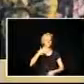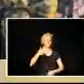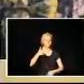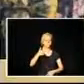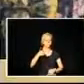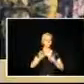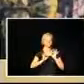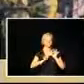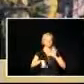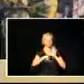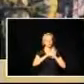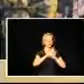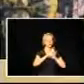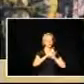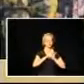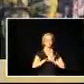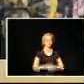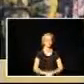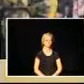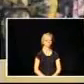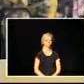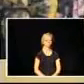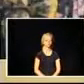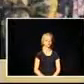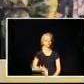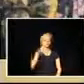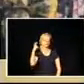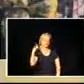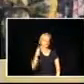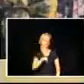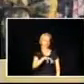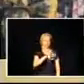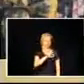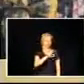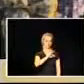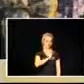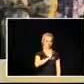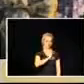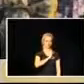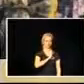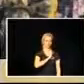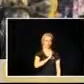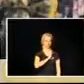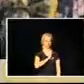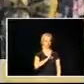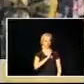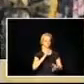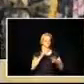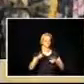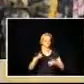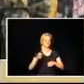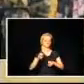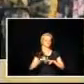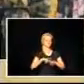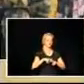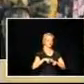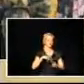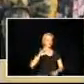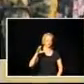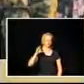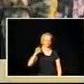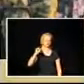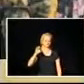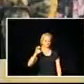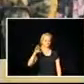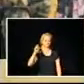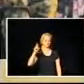ordinária 26/2014, vereador Paulo Miranda, dispõe sobre denominação de logradouro público Praça José Carlos da Costa